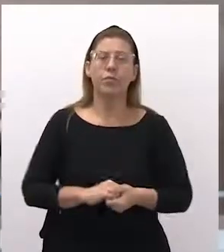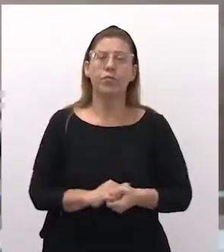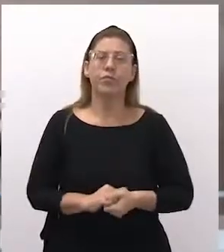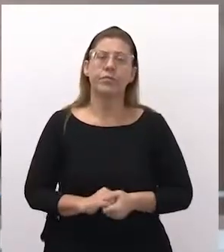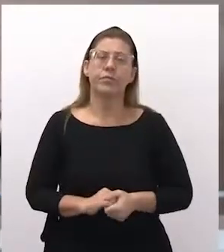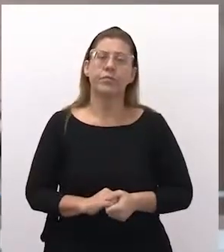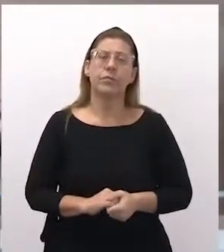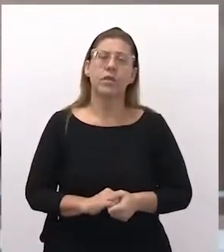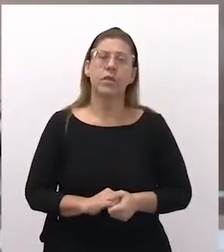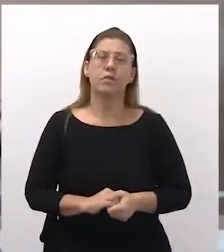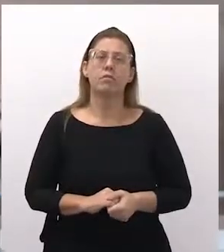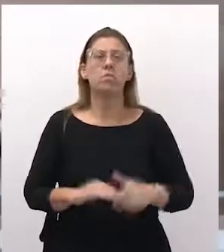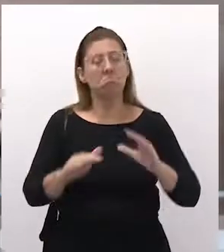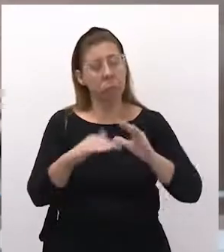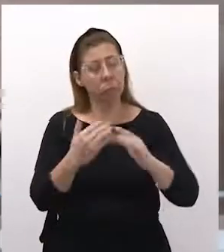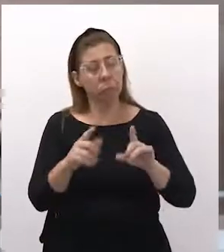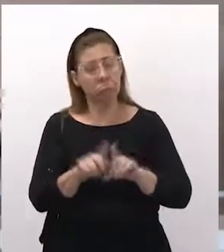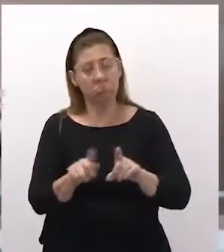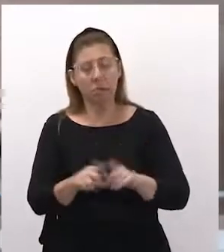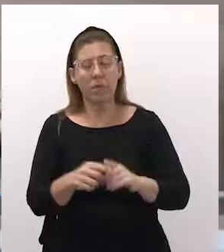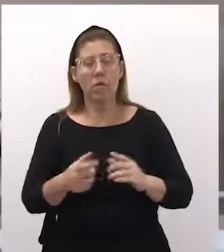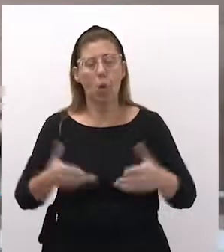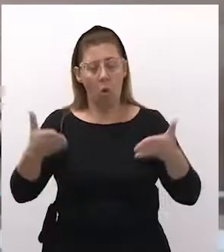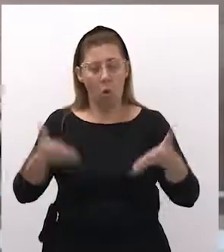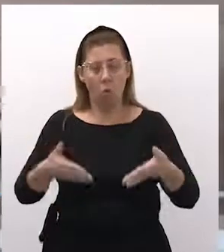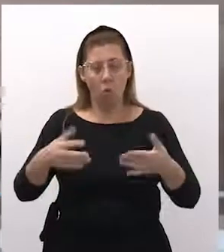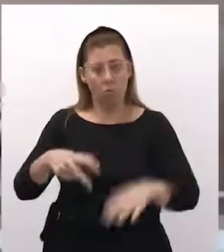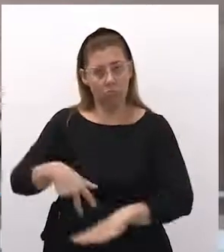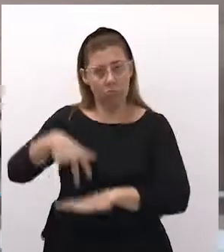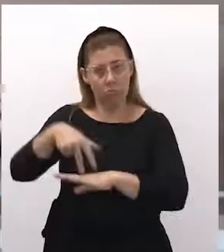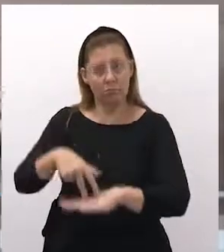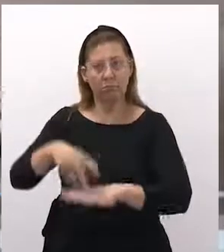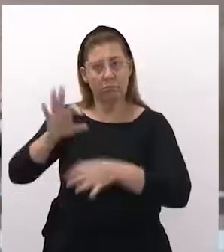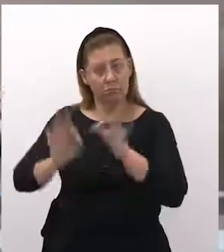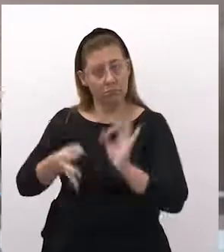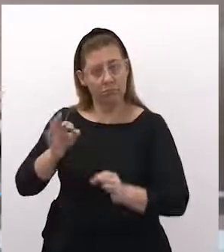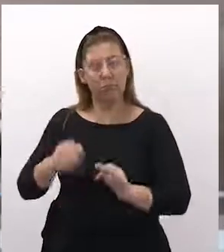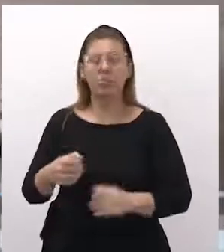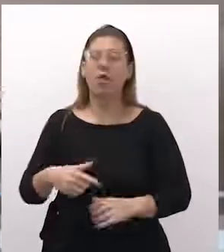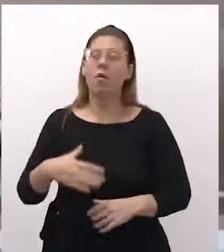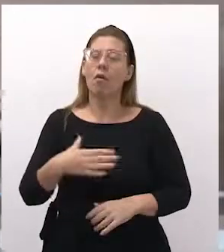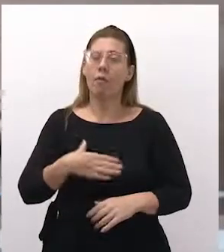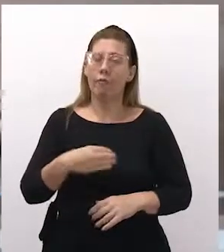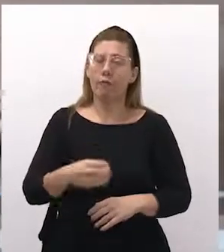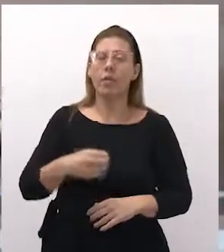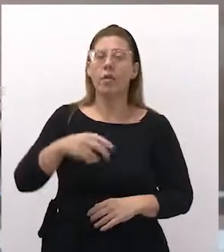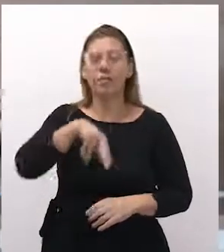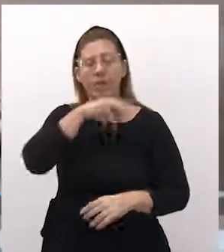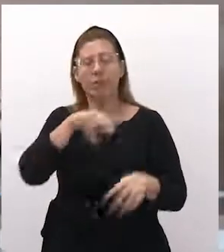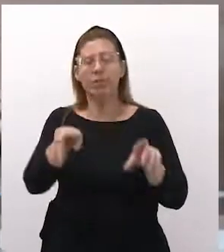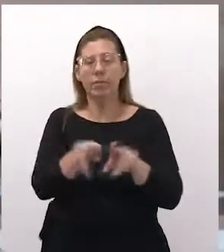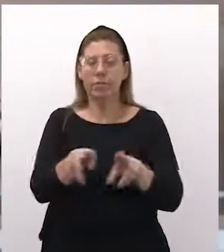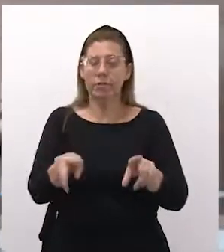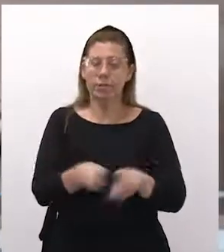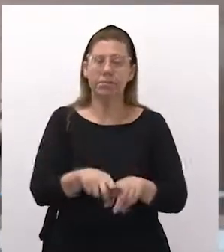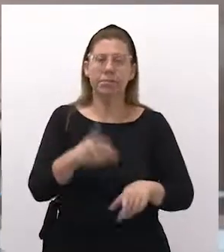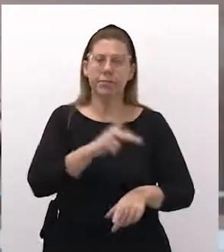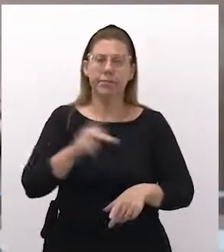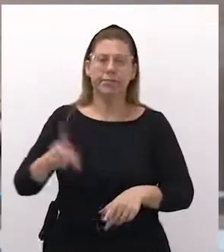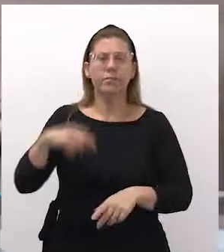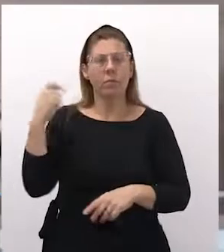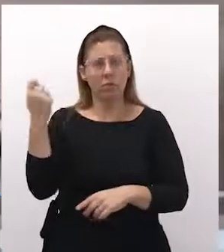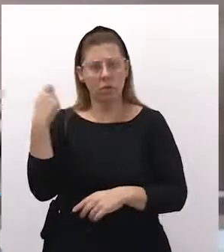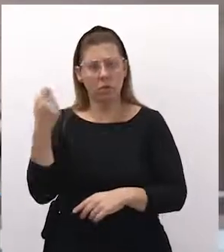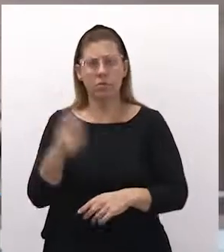E digo que também falo desse lugar hoje de juíza, mas que eu sou neta e filha de professoras da rede pública estadual aqui do Rio Grande